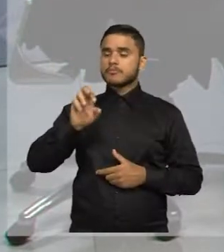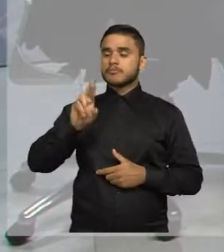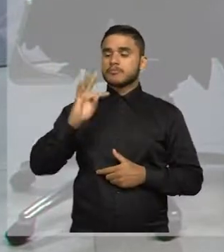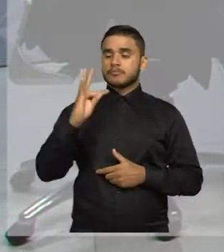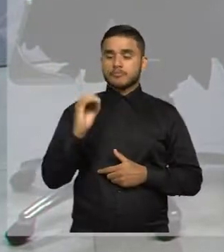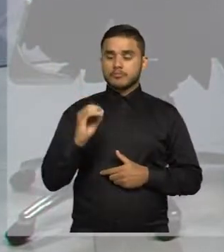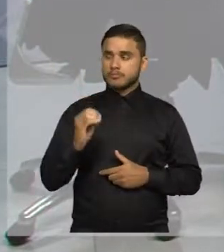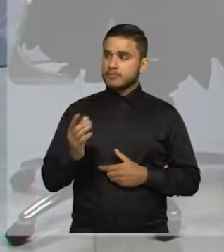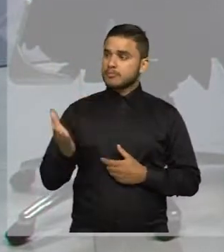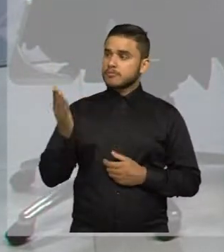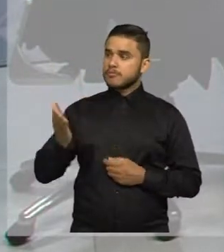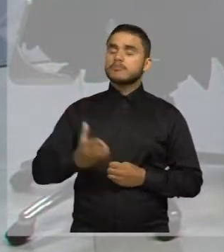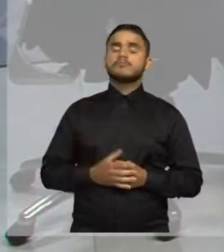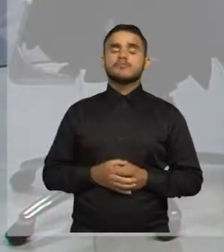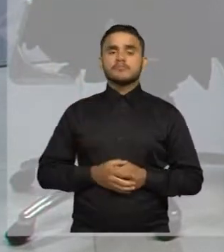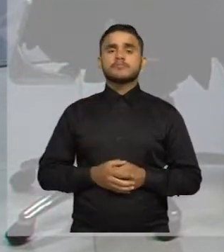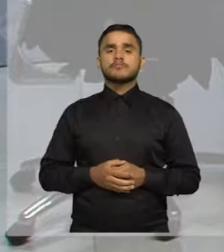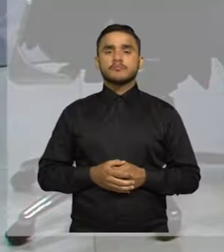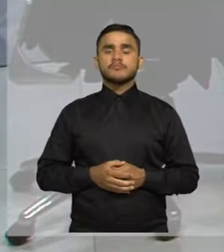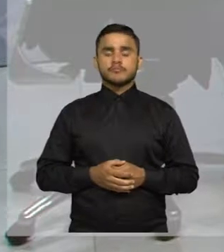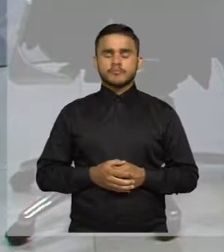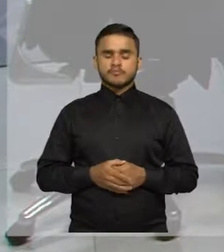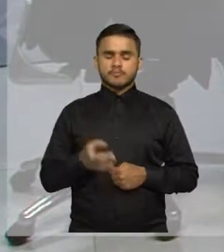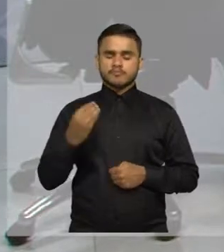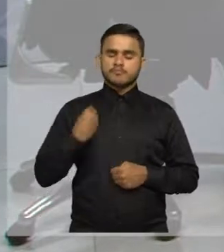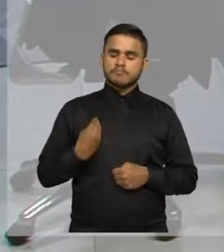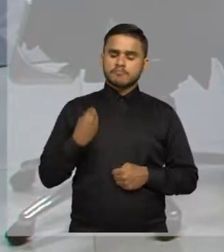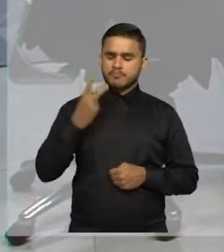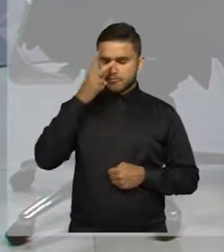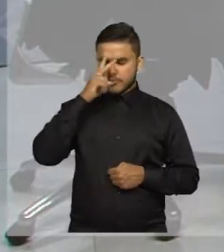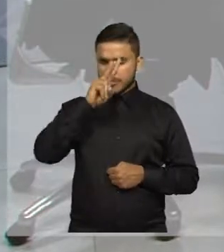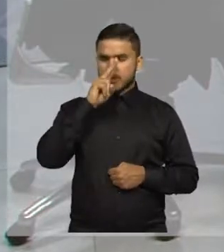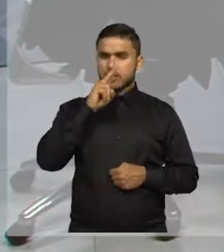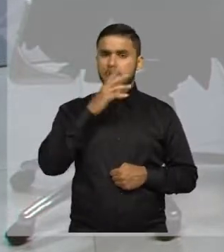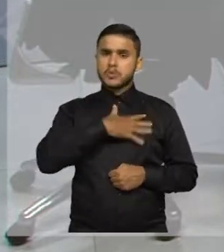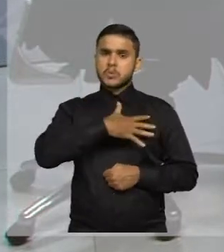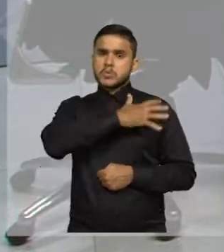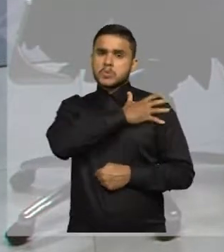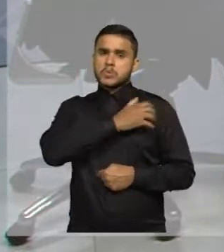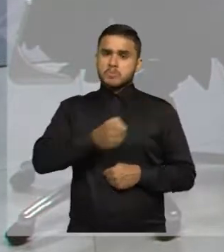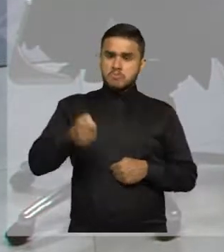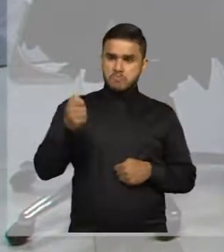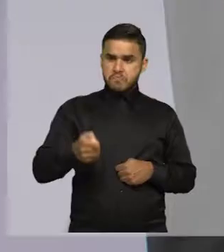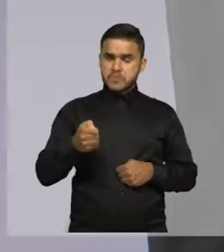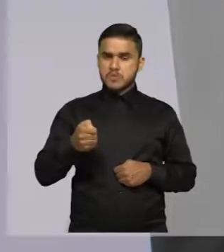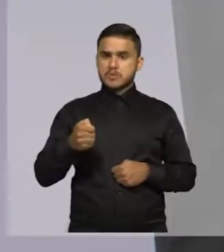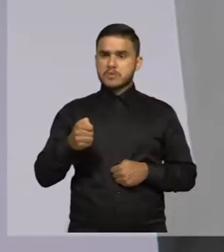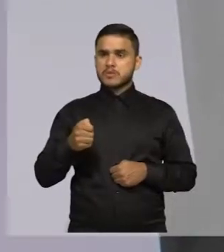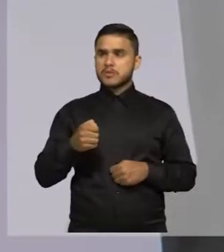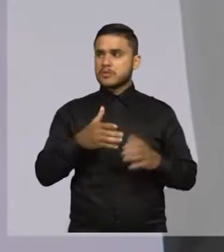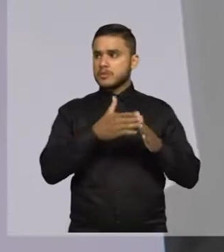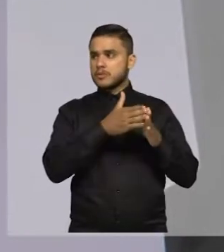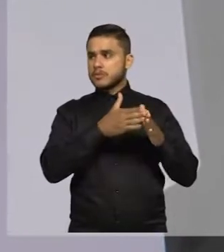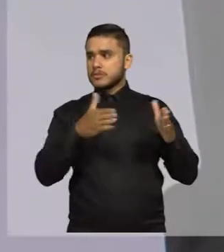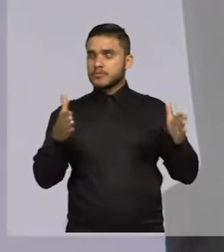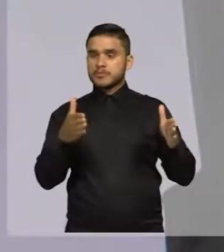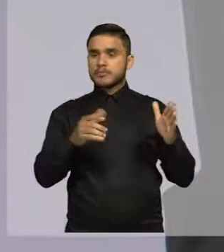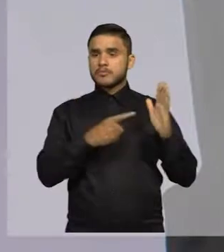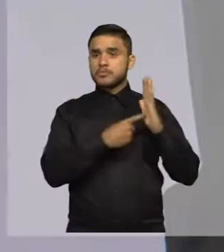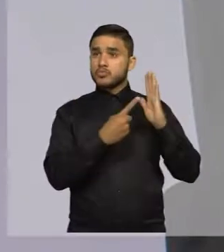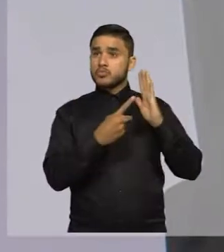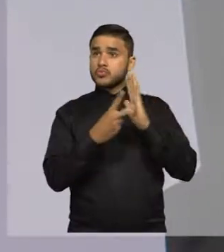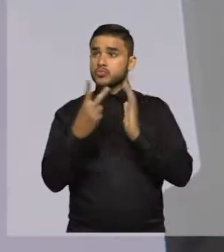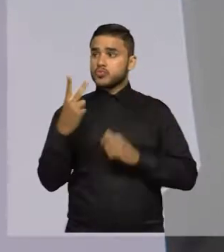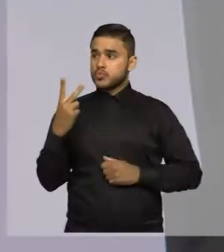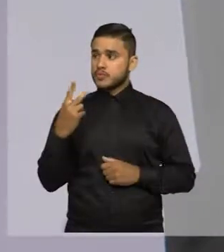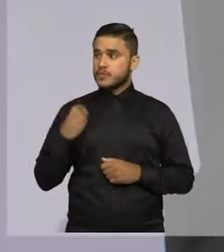com a sua experiência toda, inclusive vivida na primeira ditadura que nós tivemos aqui, ou melhor, na última.